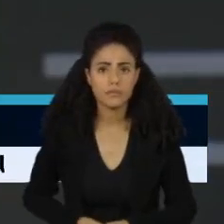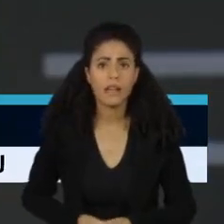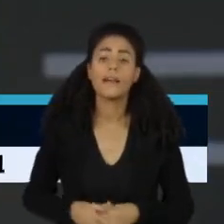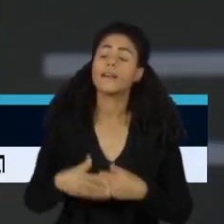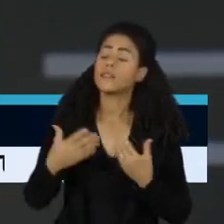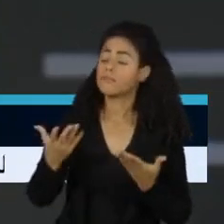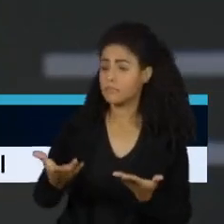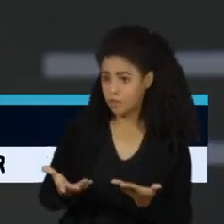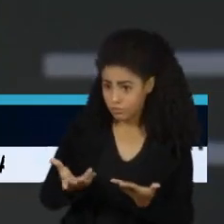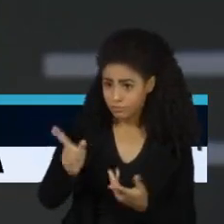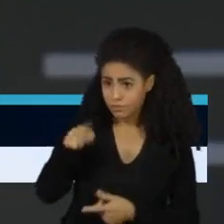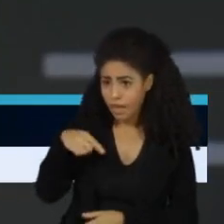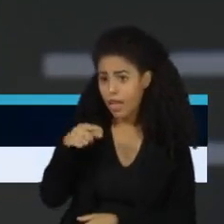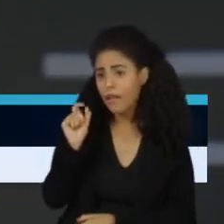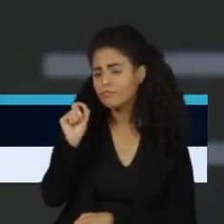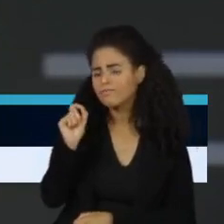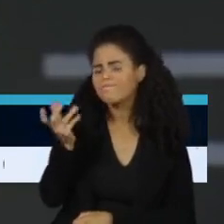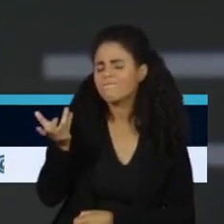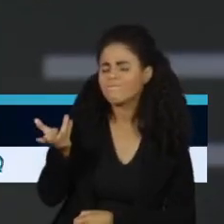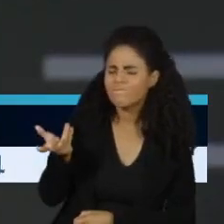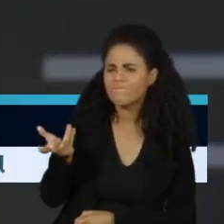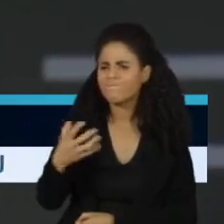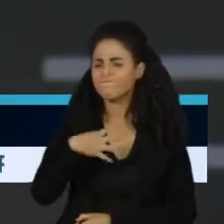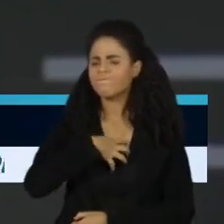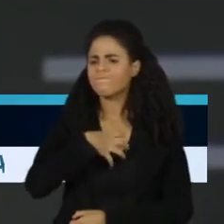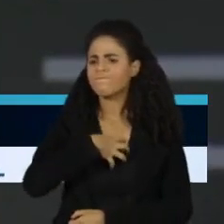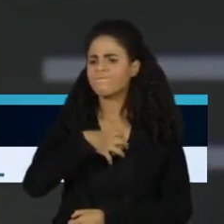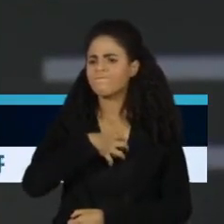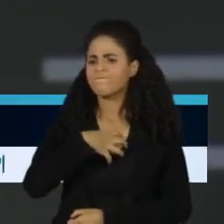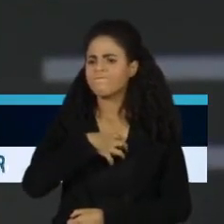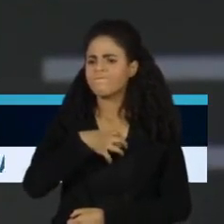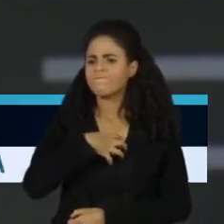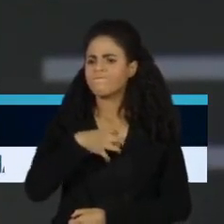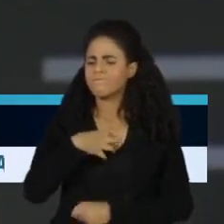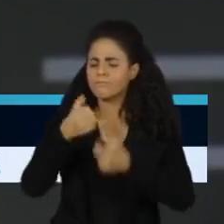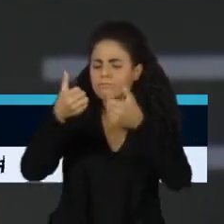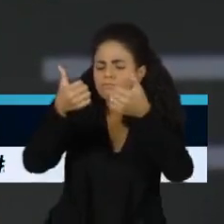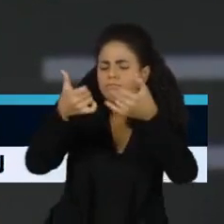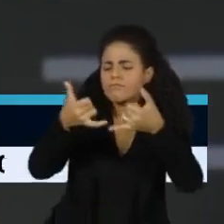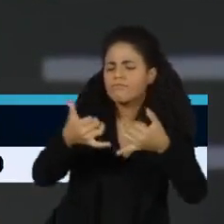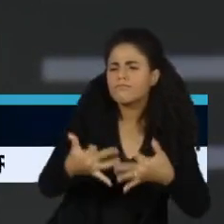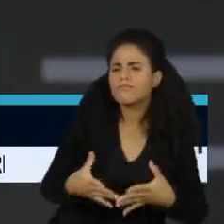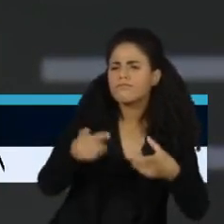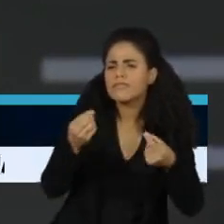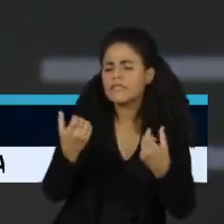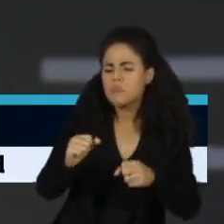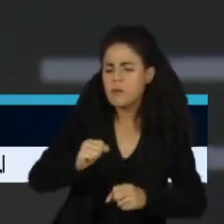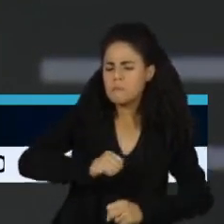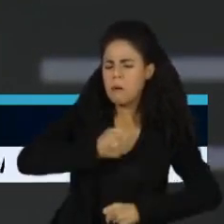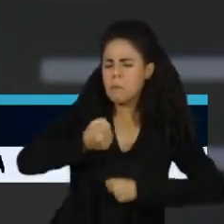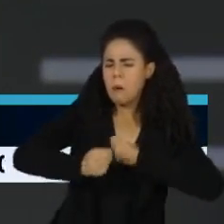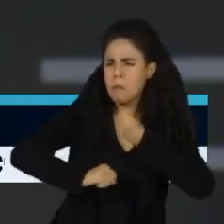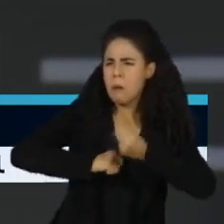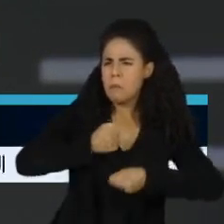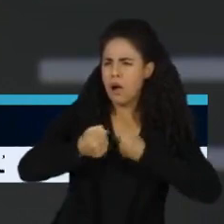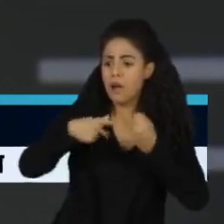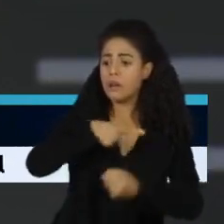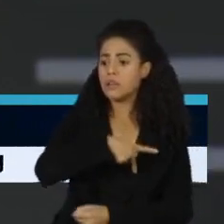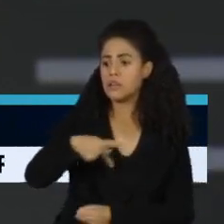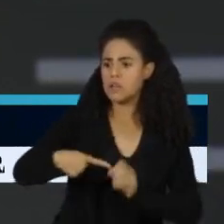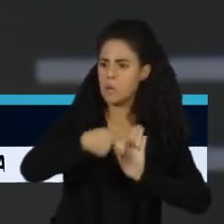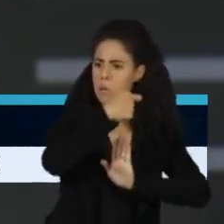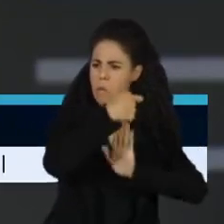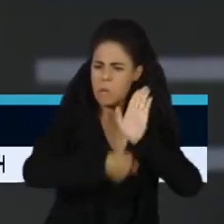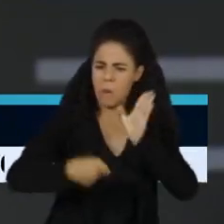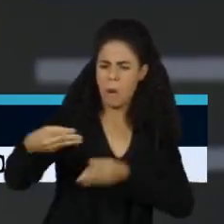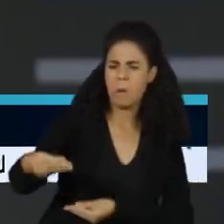de repúdio, assim, não tem qualquer efeito concreto. Se fosse por nota de repúdio, Bolsonaro tinha deixado de ser